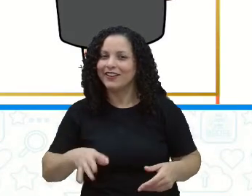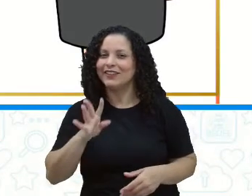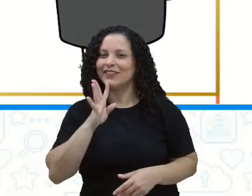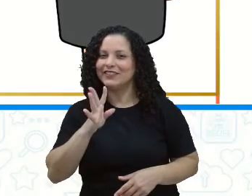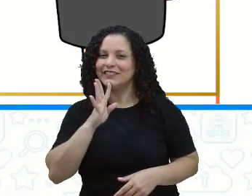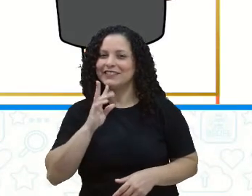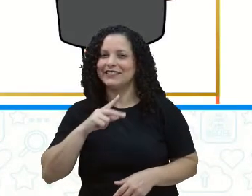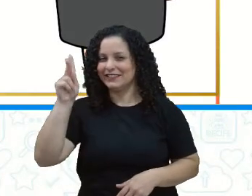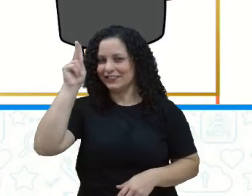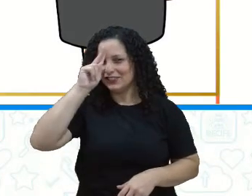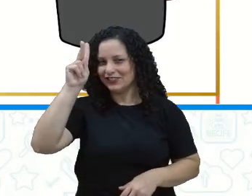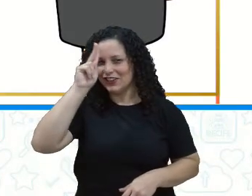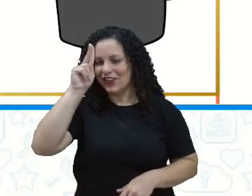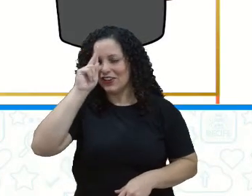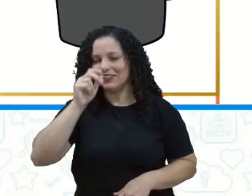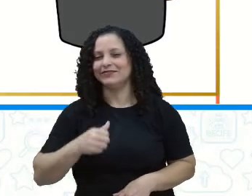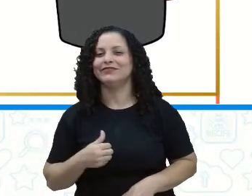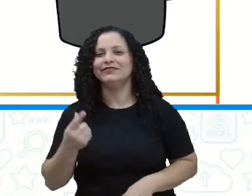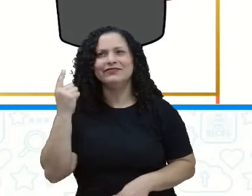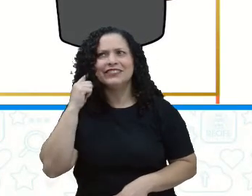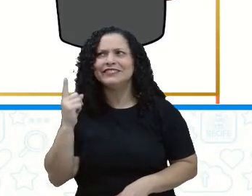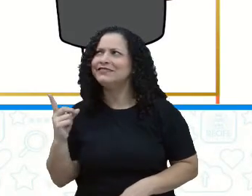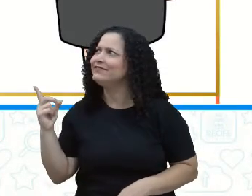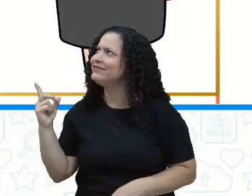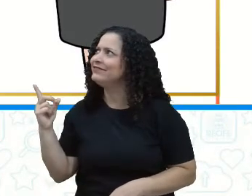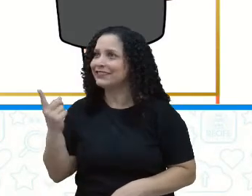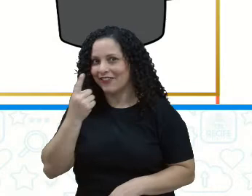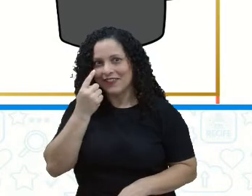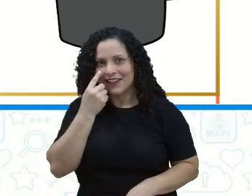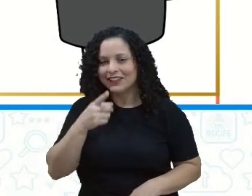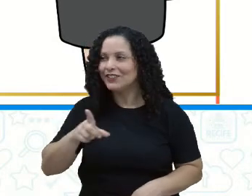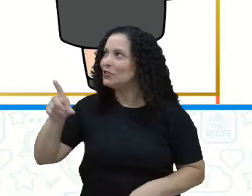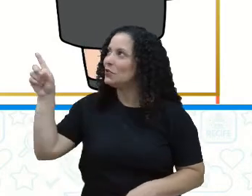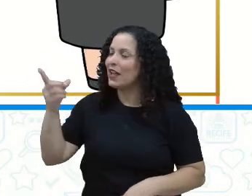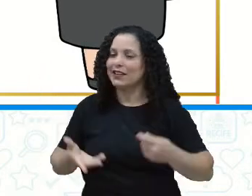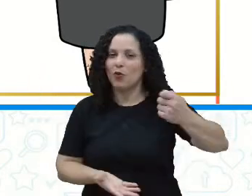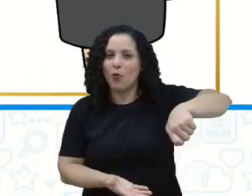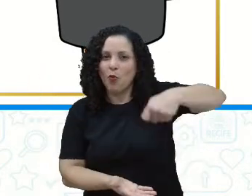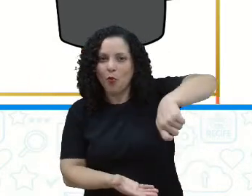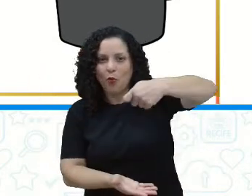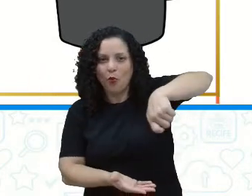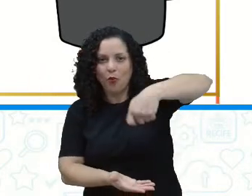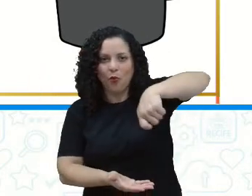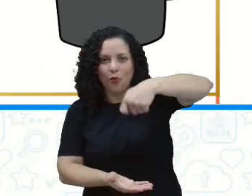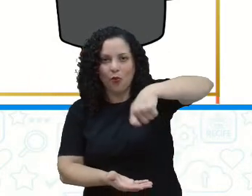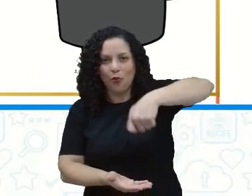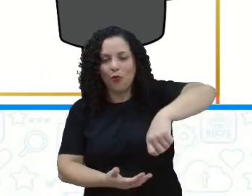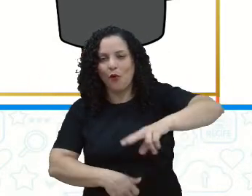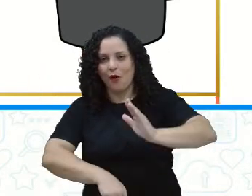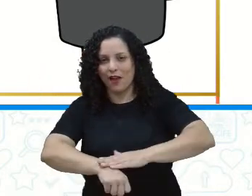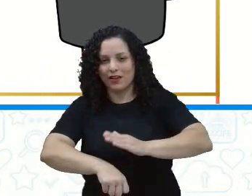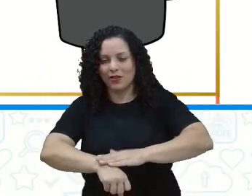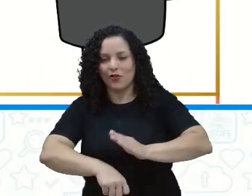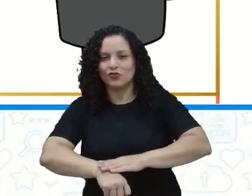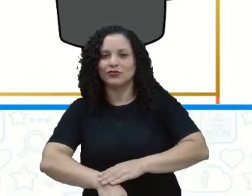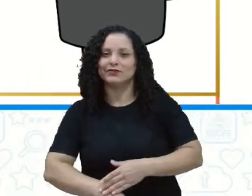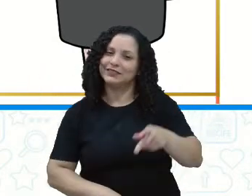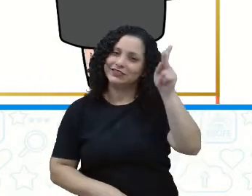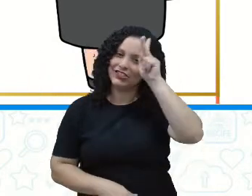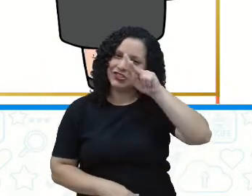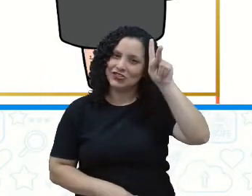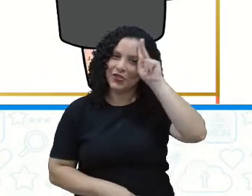história agora. Olha o nosso reloginho. Vocês estão ouvindo? Quando ele surge, vocês já sabem, né? Hora